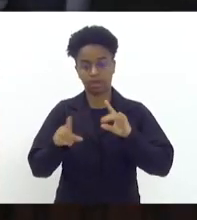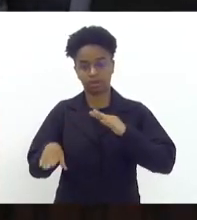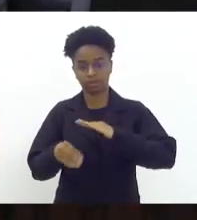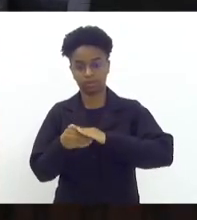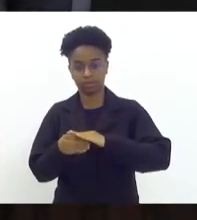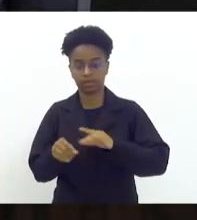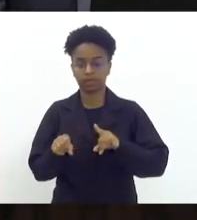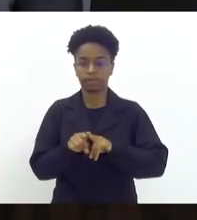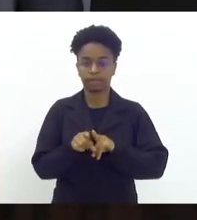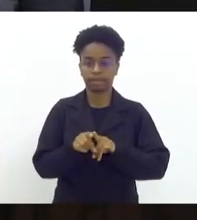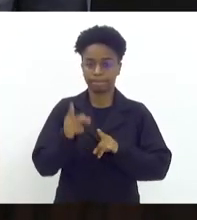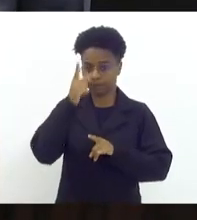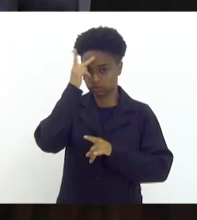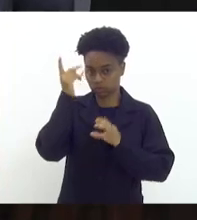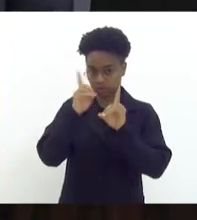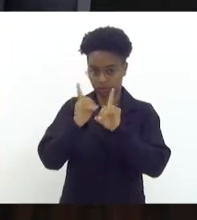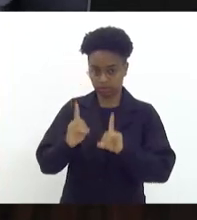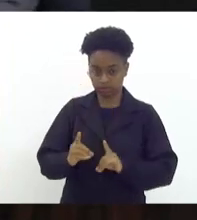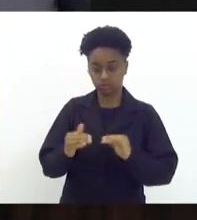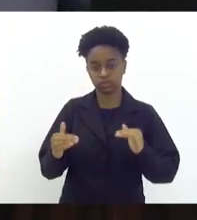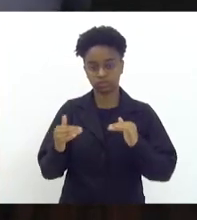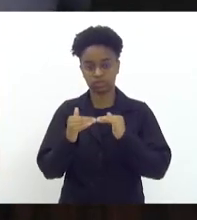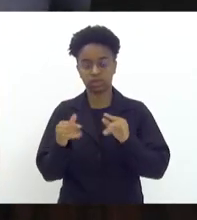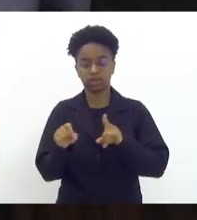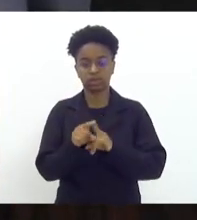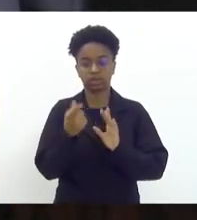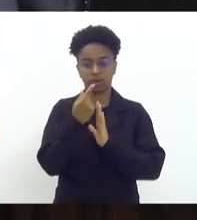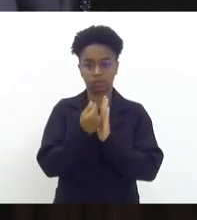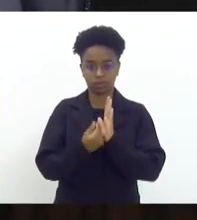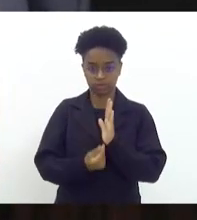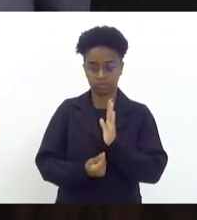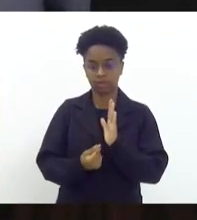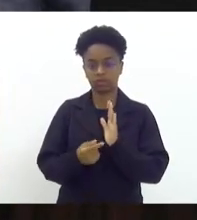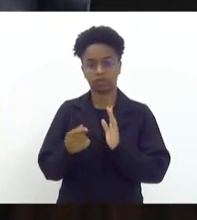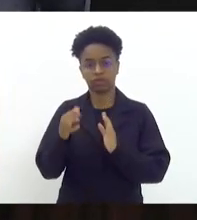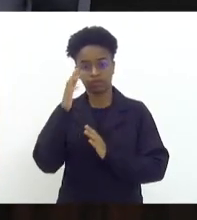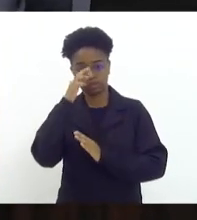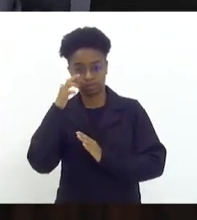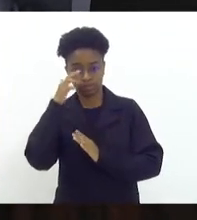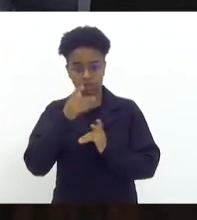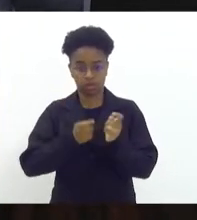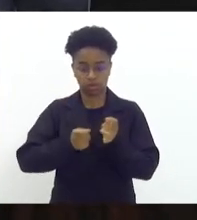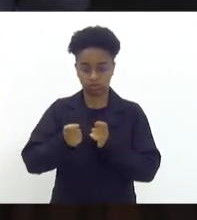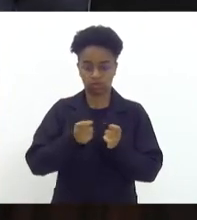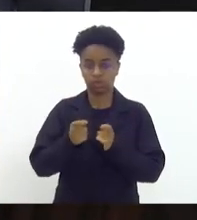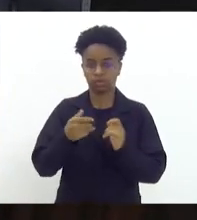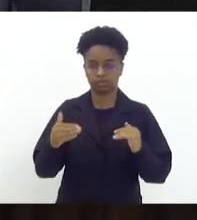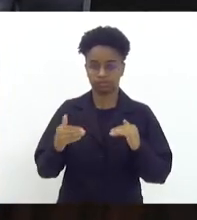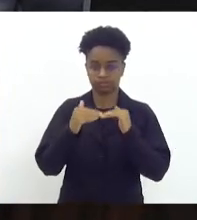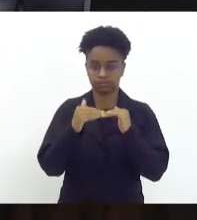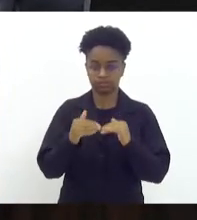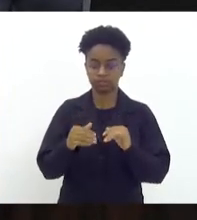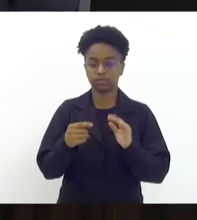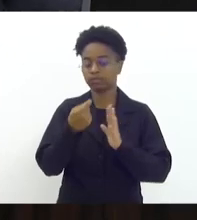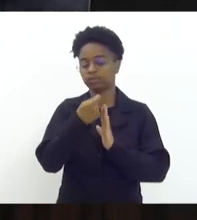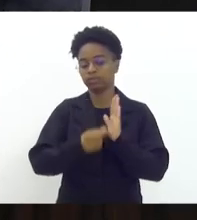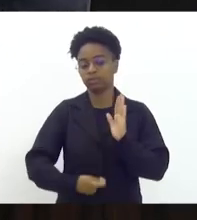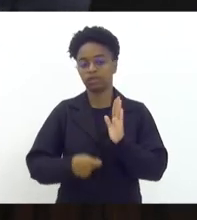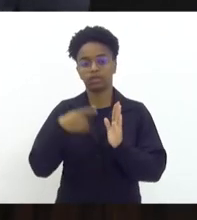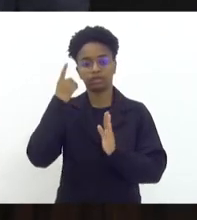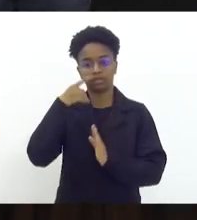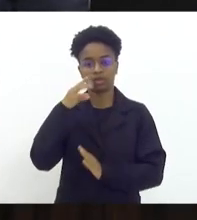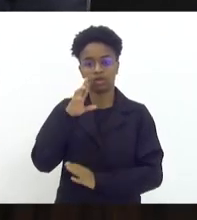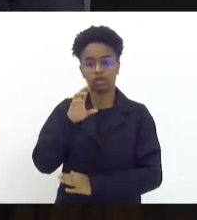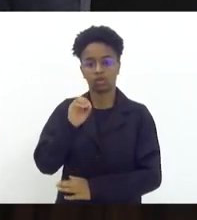de pessoa com deficiência favorável de orçamento Finanças fiscalização financeira e controle favorável relatores deputados